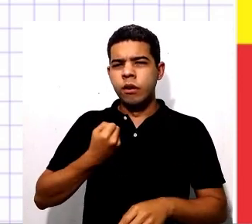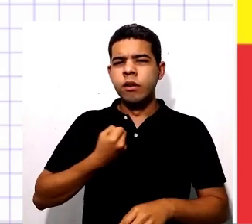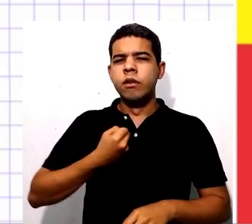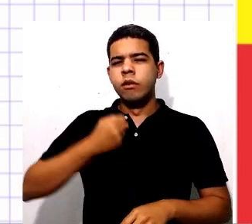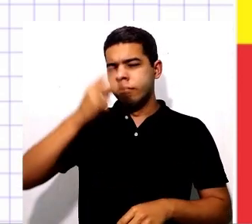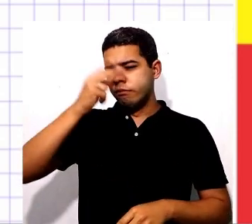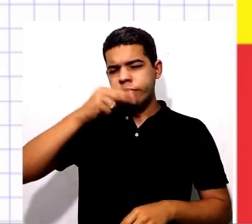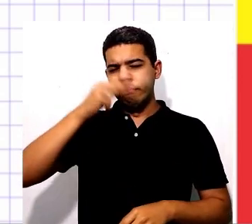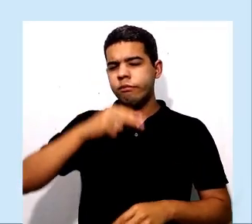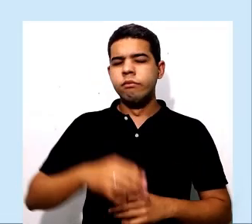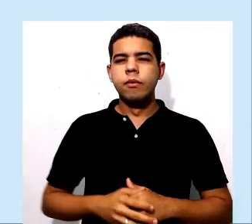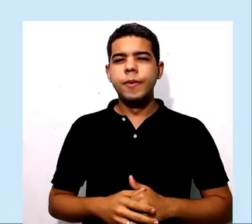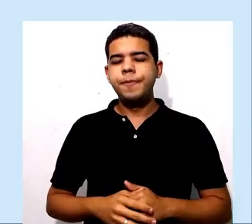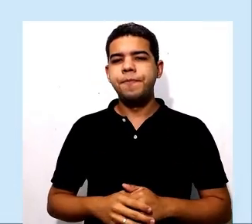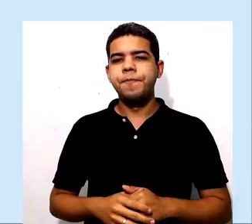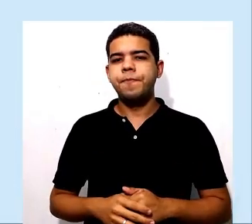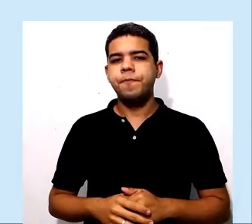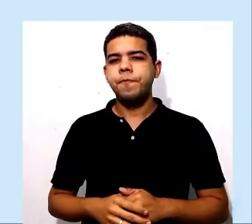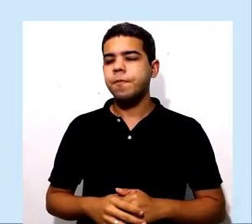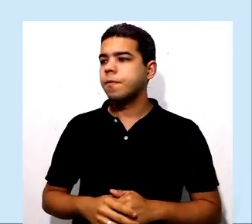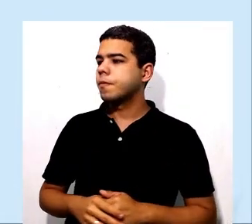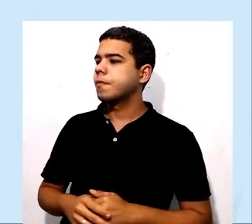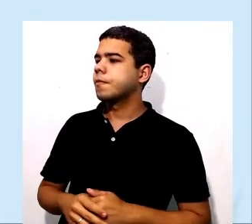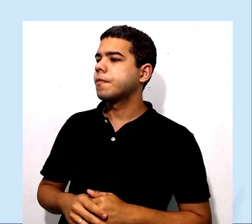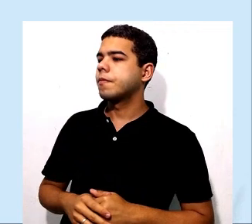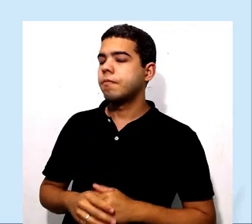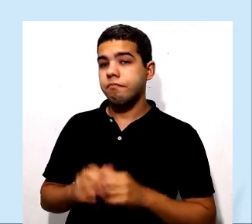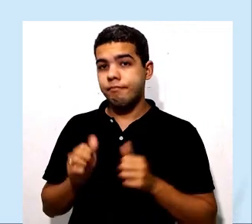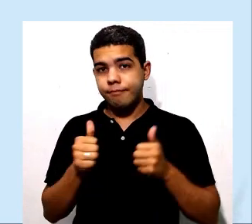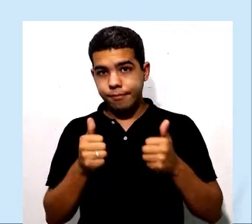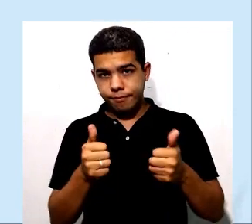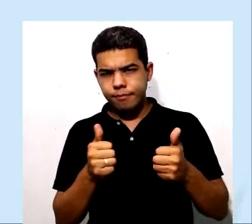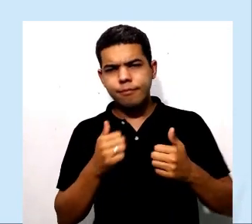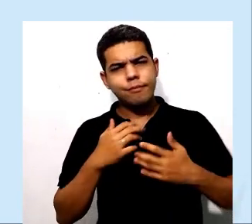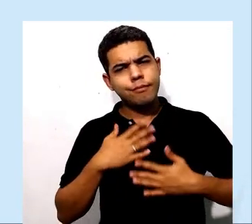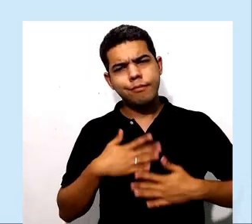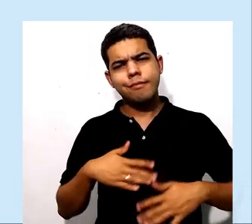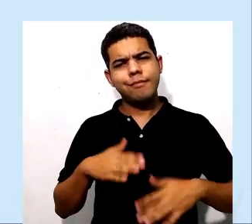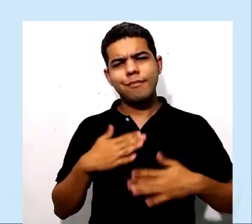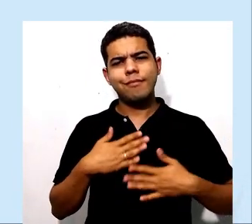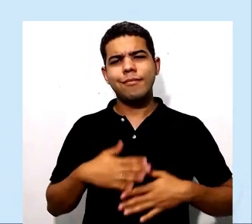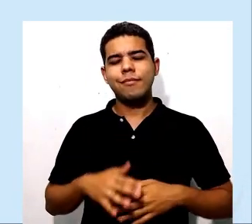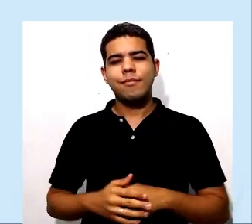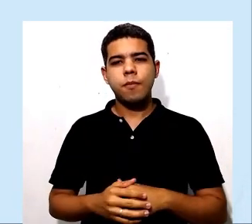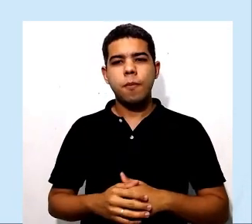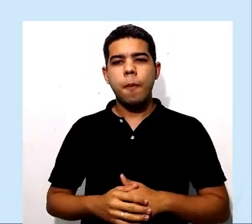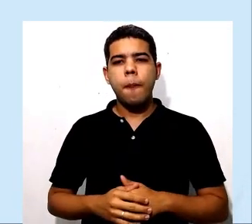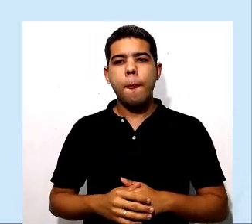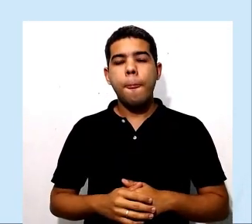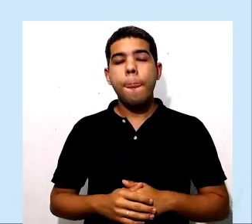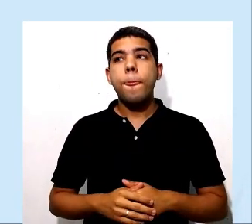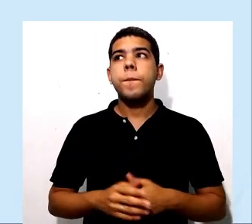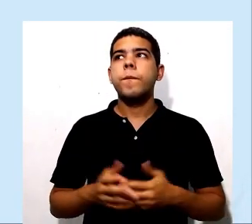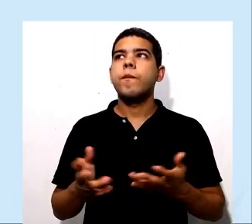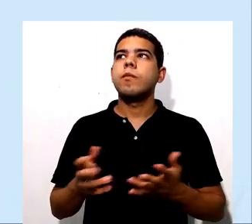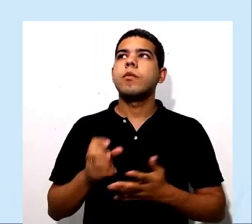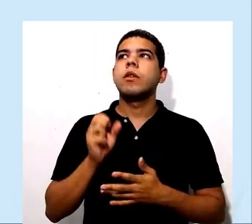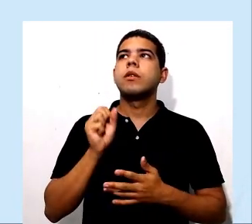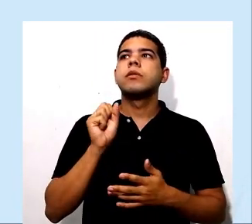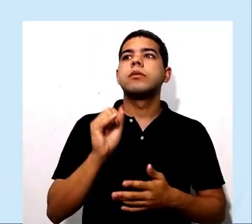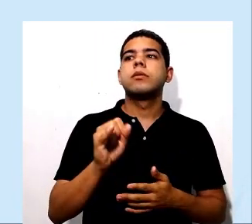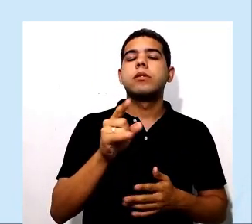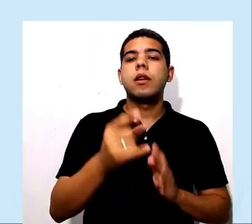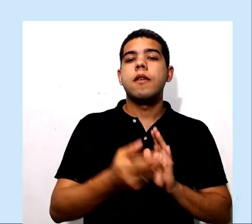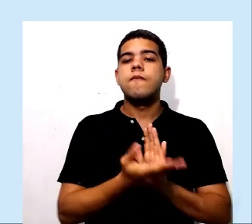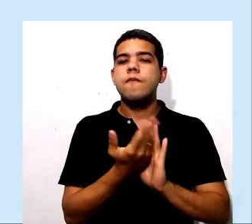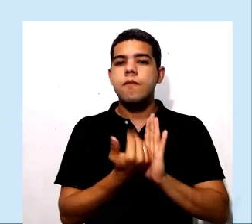mudam, beleza? Tranquilo, né? Agora, se eu colocar uma figura chamada de trapézio, o que acontece?